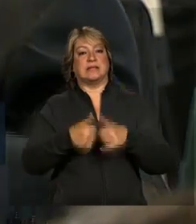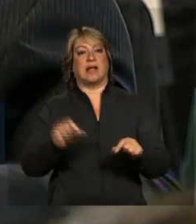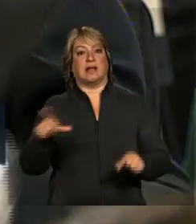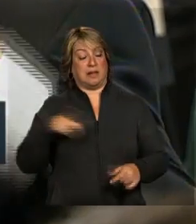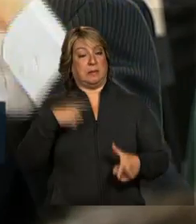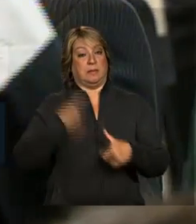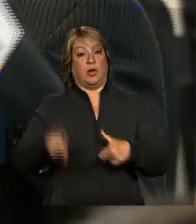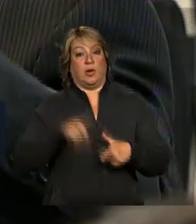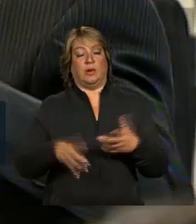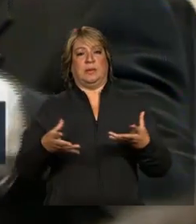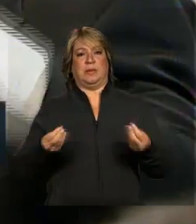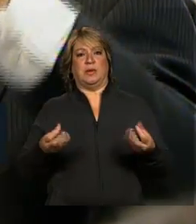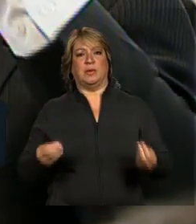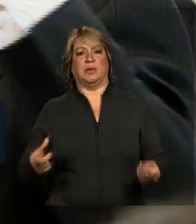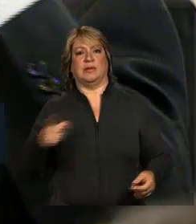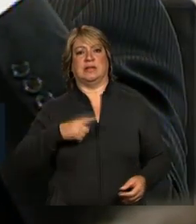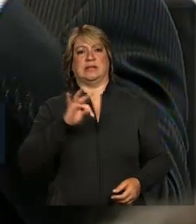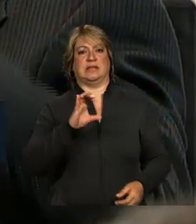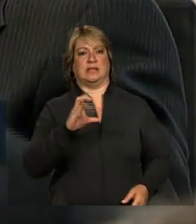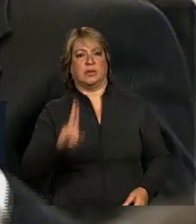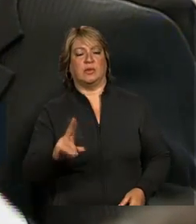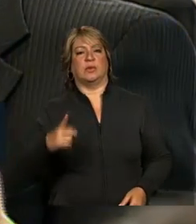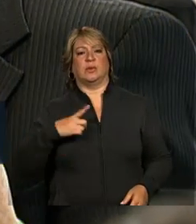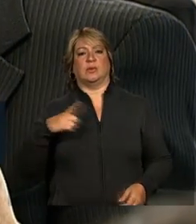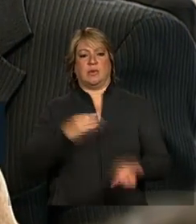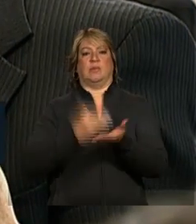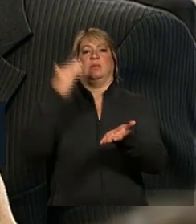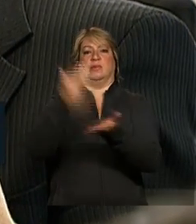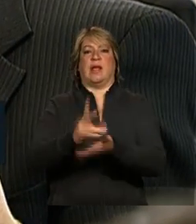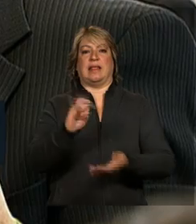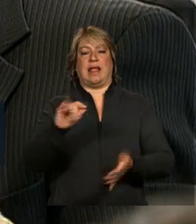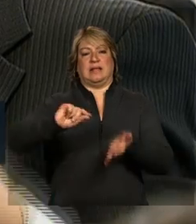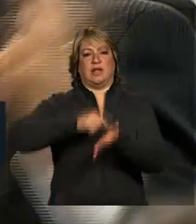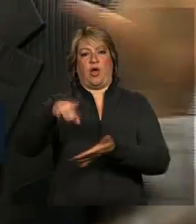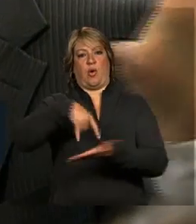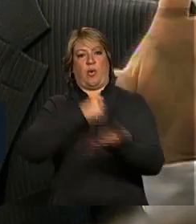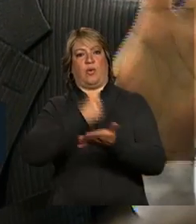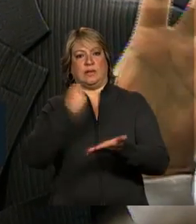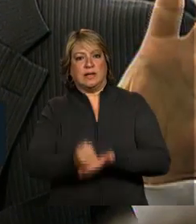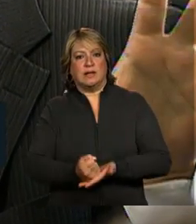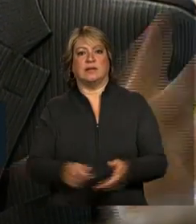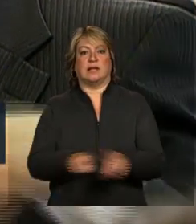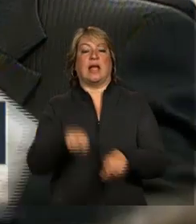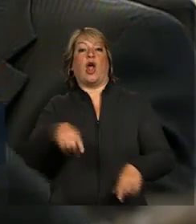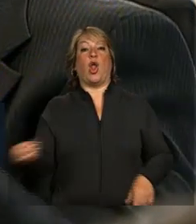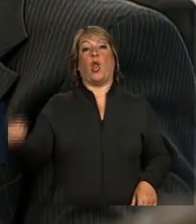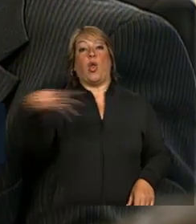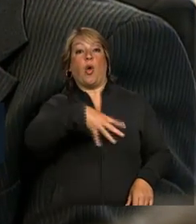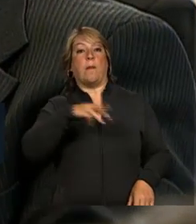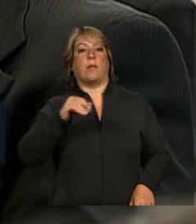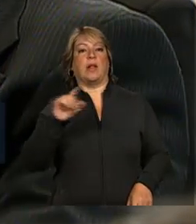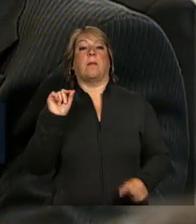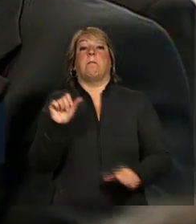enfrentando problemas aí de questionamento de TCU teve prorrogação de data de assinatura de contrato se esse novo modelo muda de